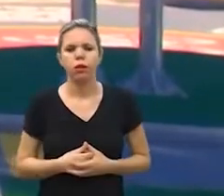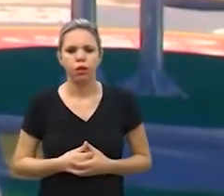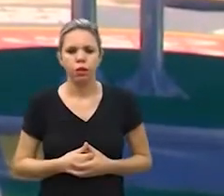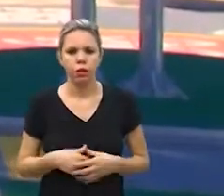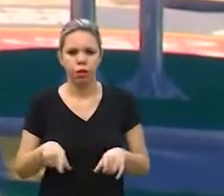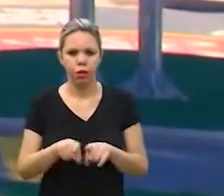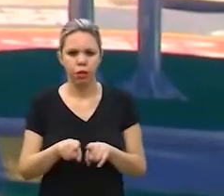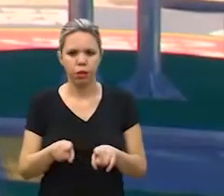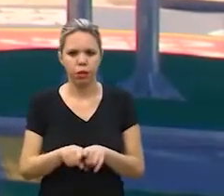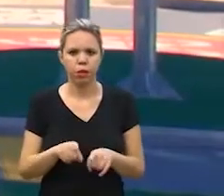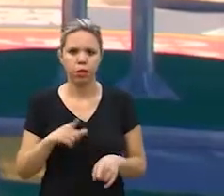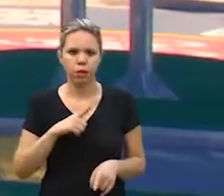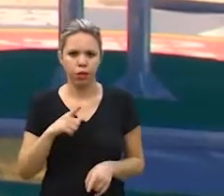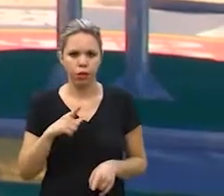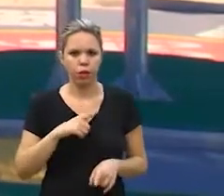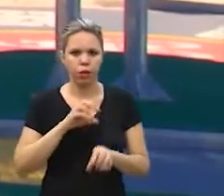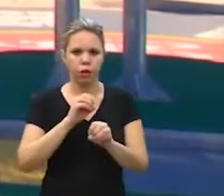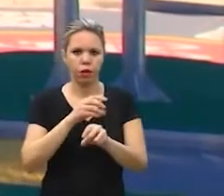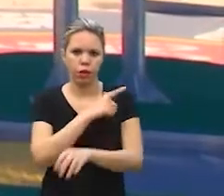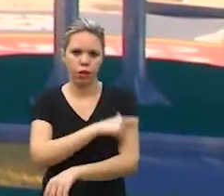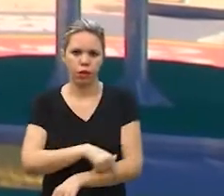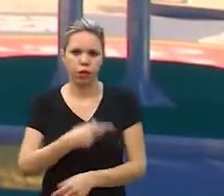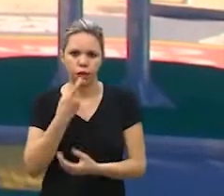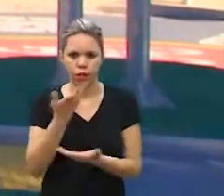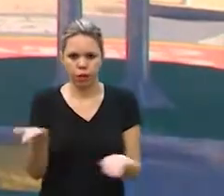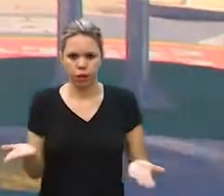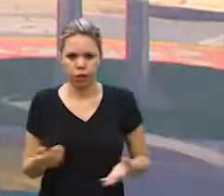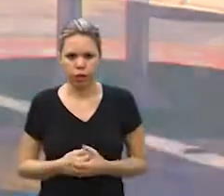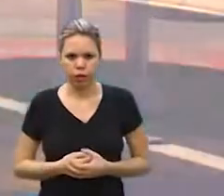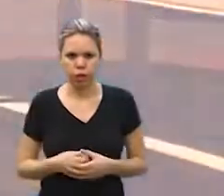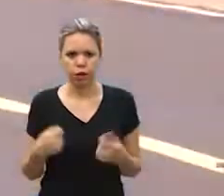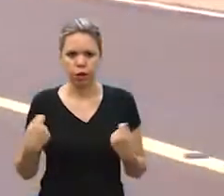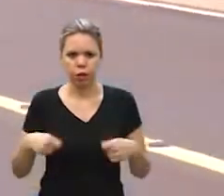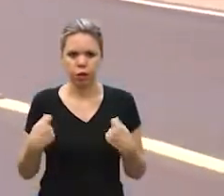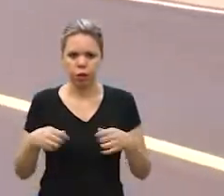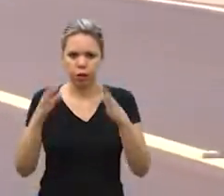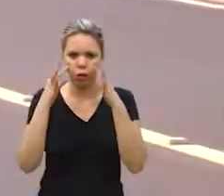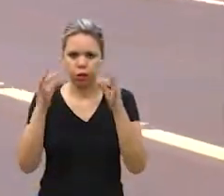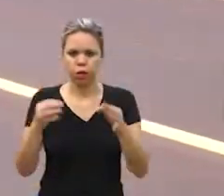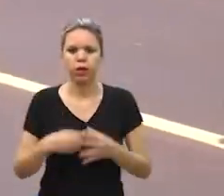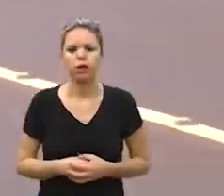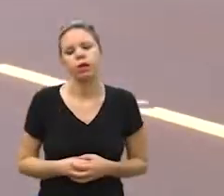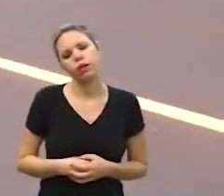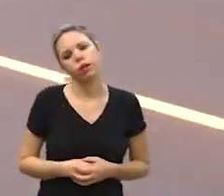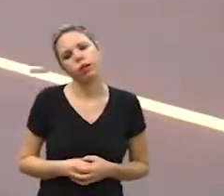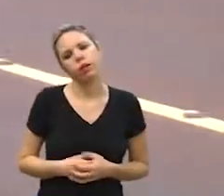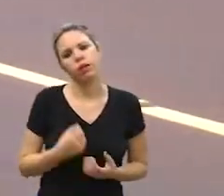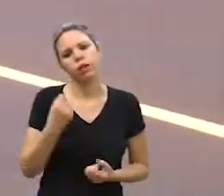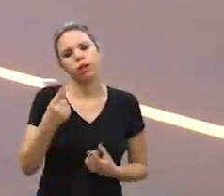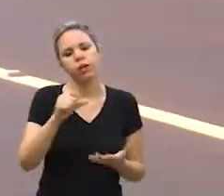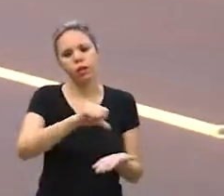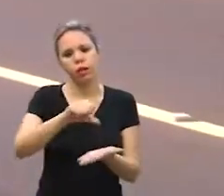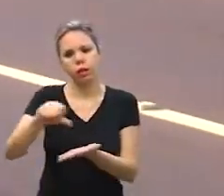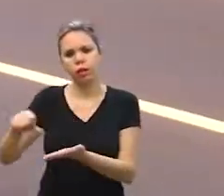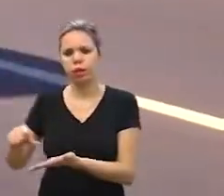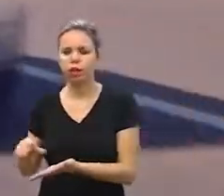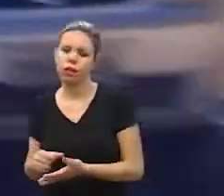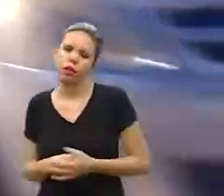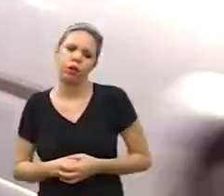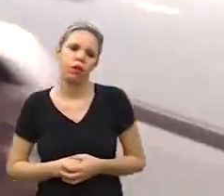acidentes. E aí também tem a questão aí da educação, como eu disse para você. É preciso prestar ainda mais atenção em alguns